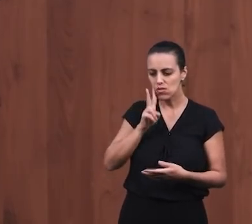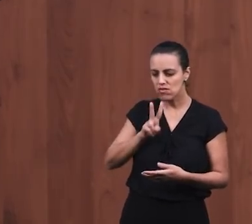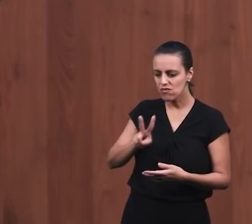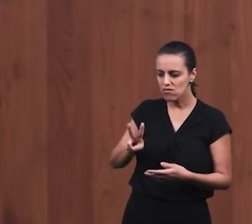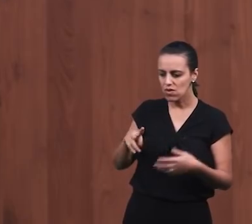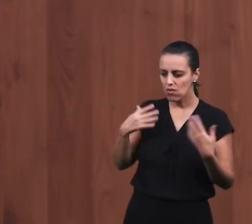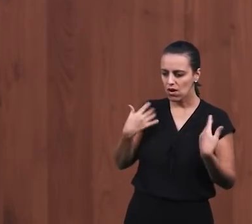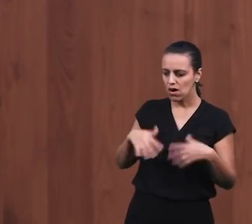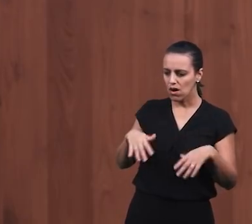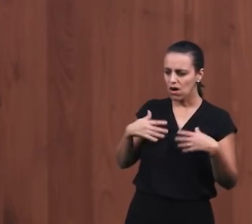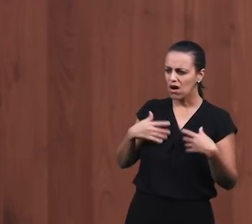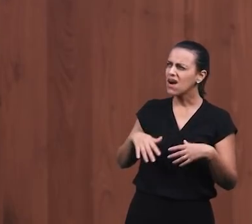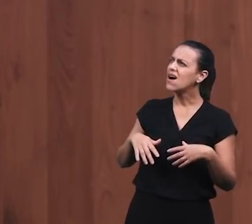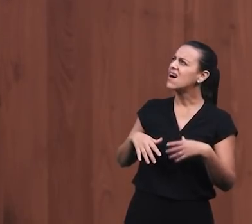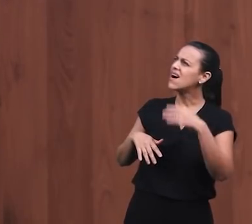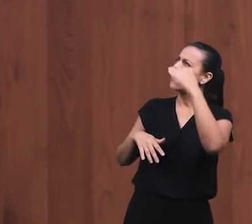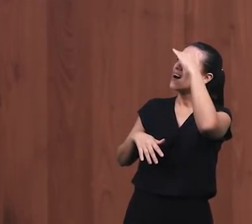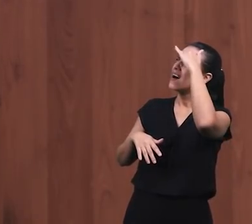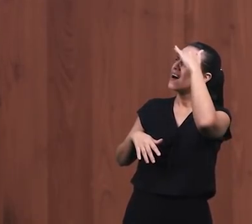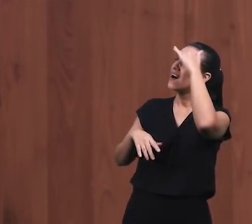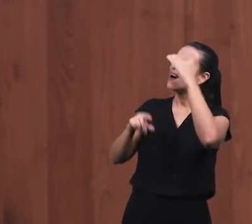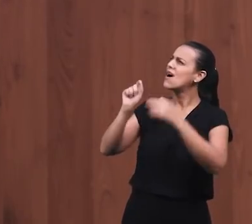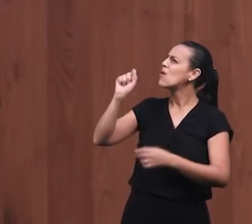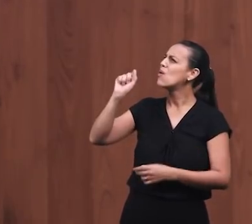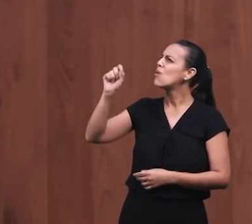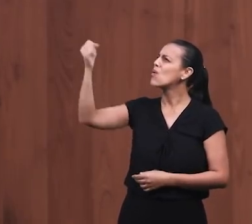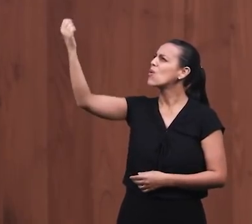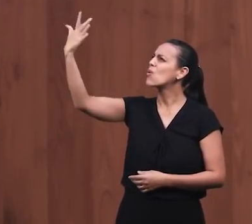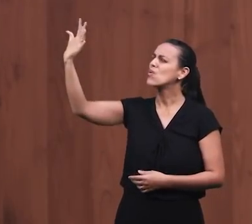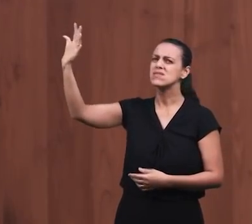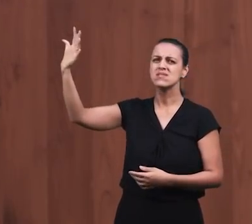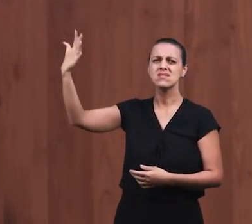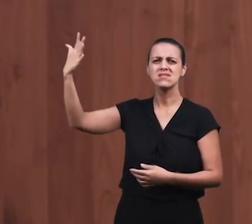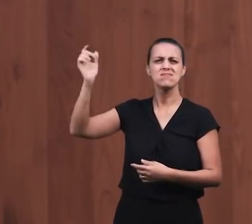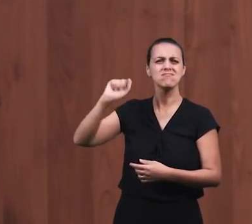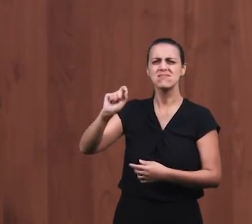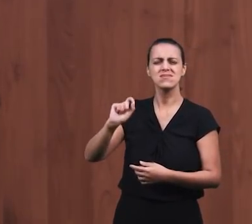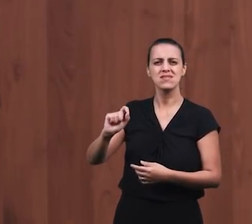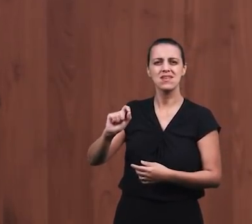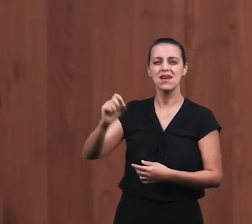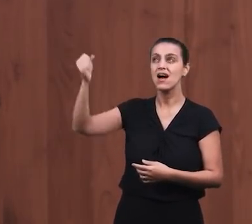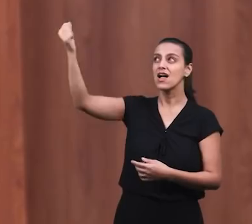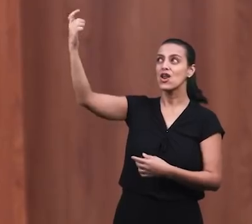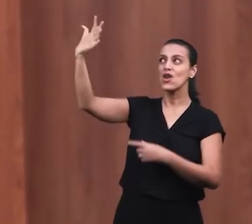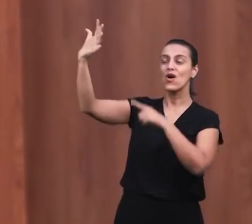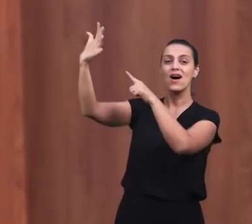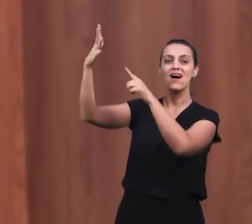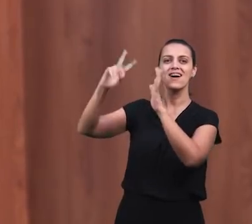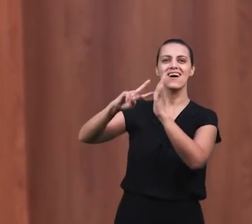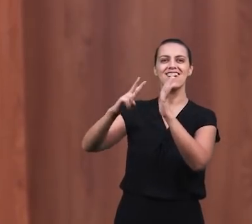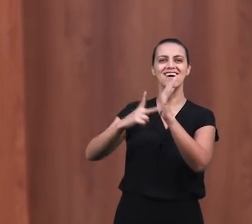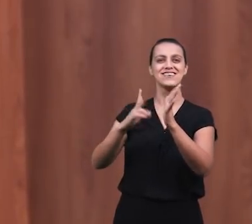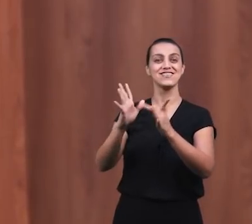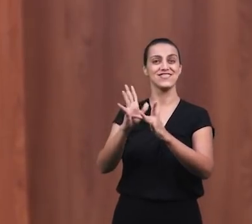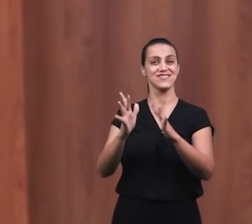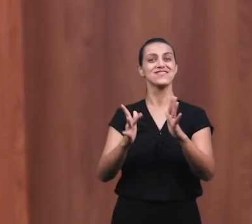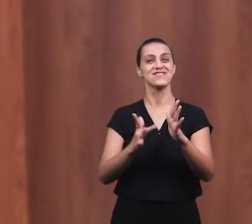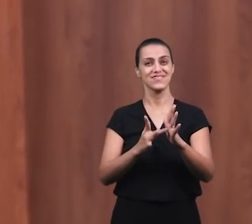tudo. Mas quem era aquela luz? Aquela luz que apareceu no caminho de Damasco era